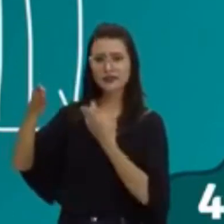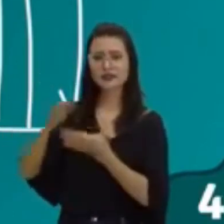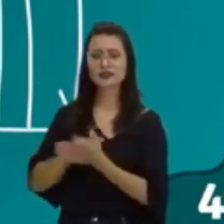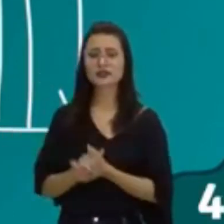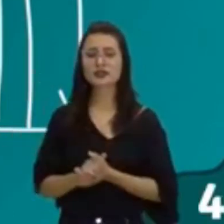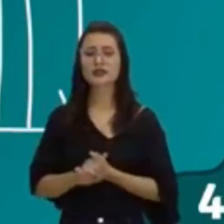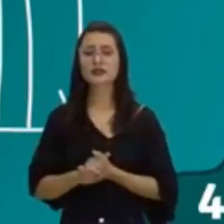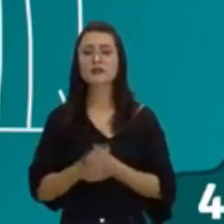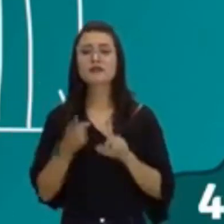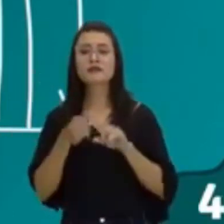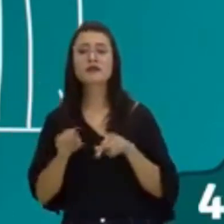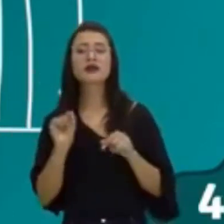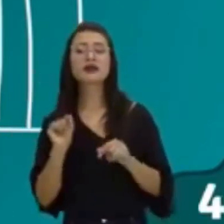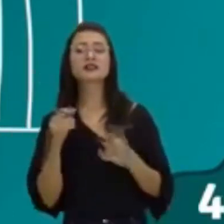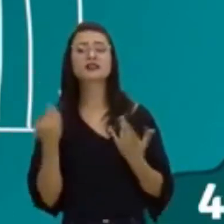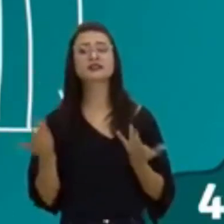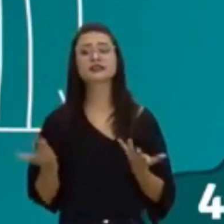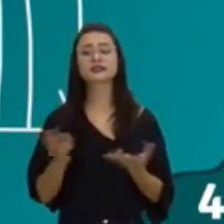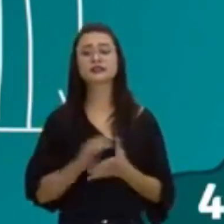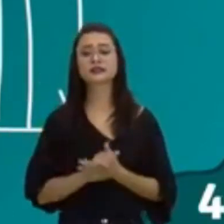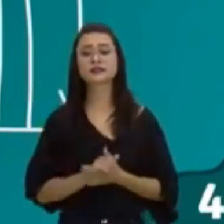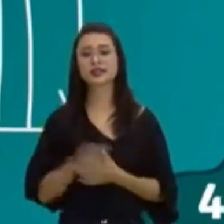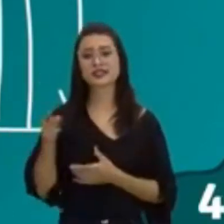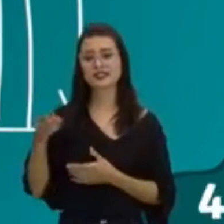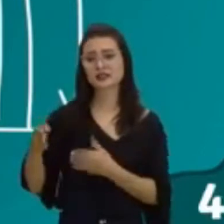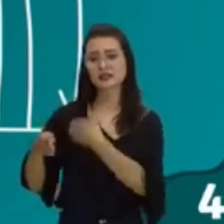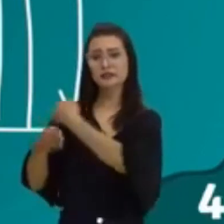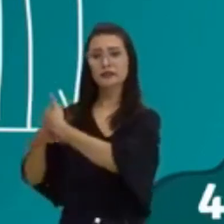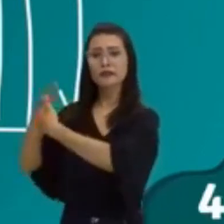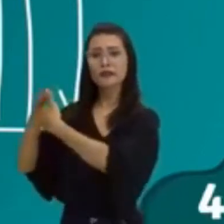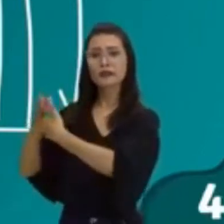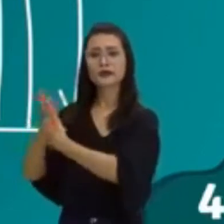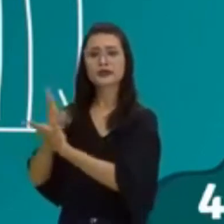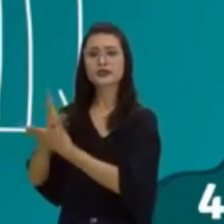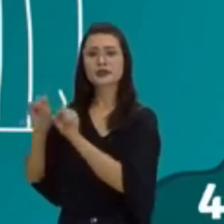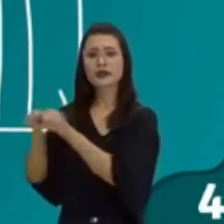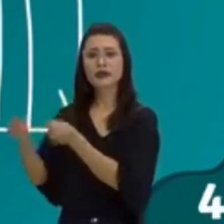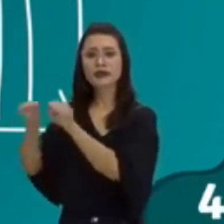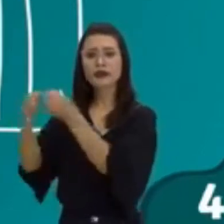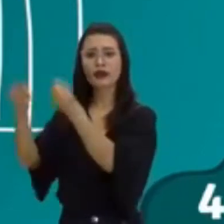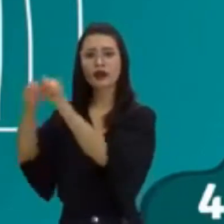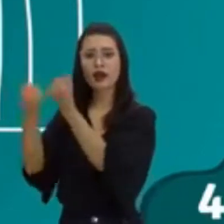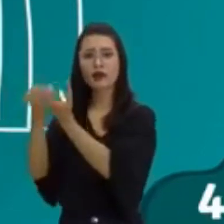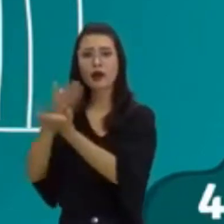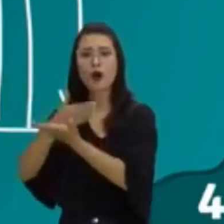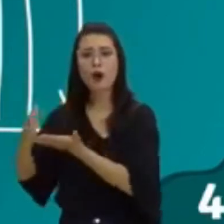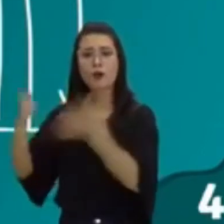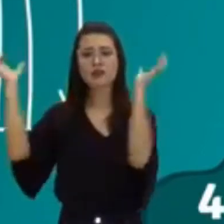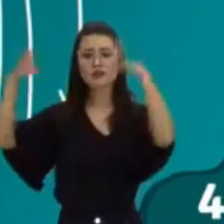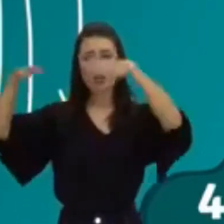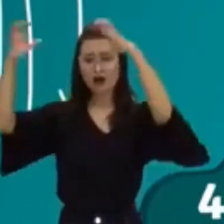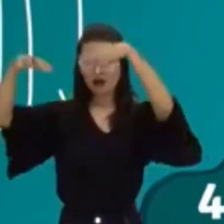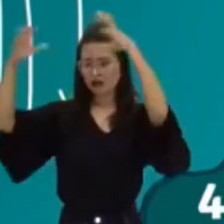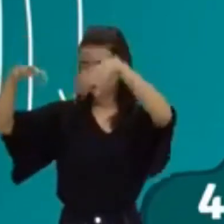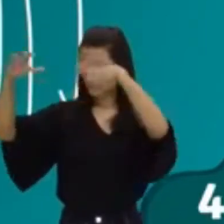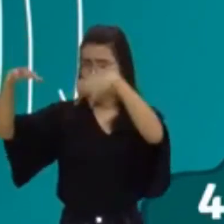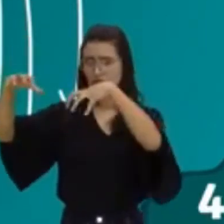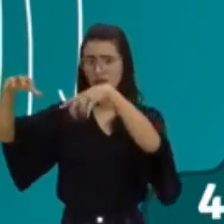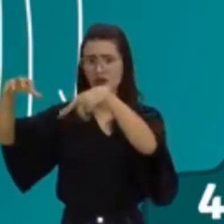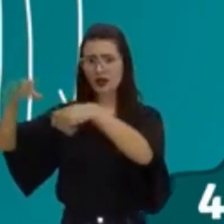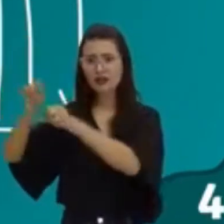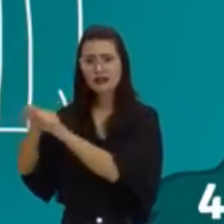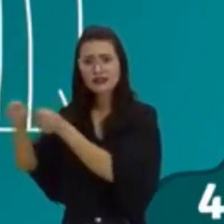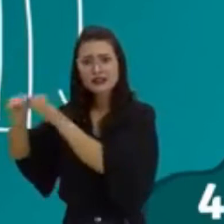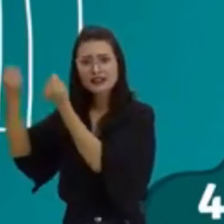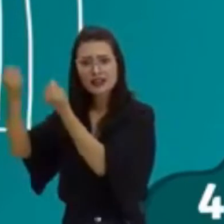Só que o muro todo ano ele quebra quando chega a estação das chuvas. Ora, como é que